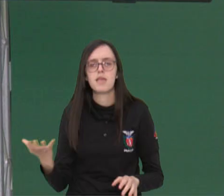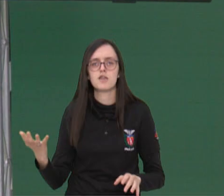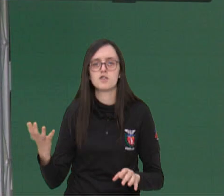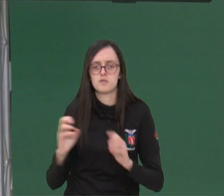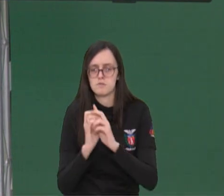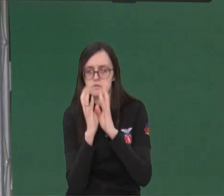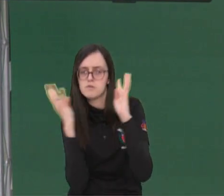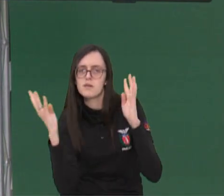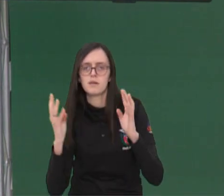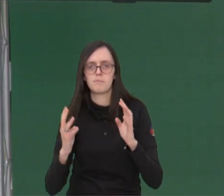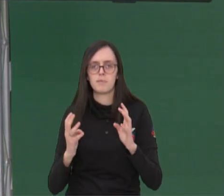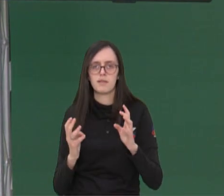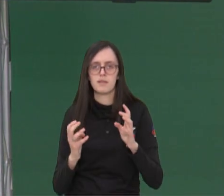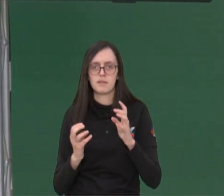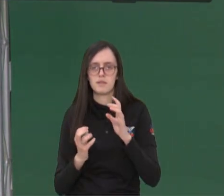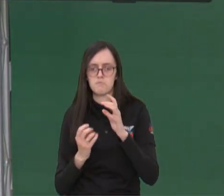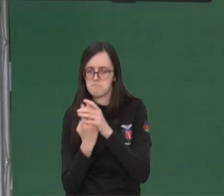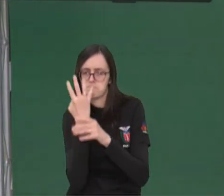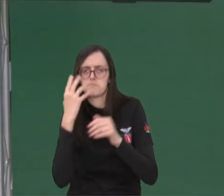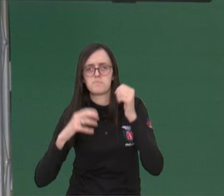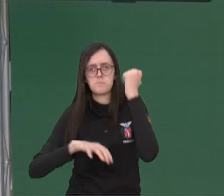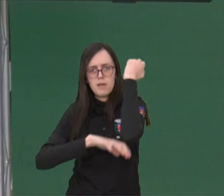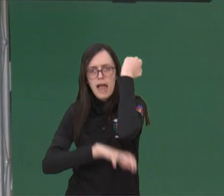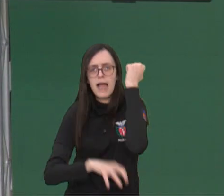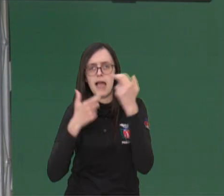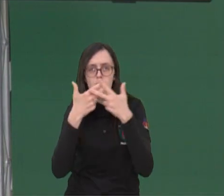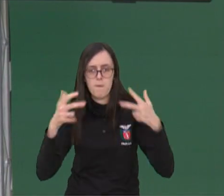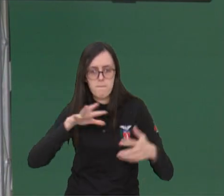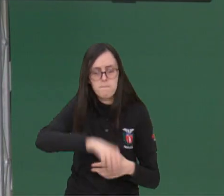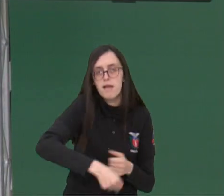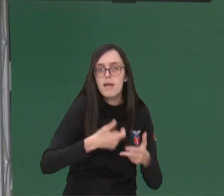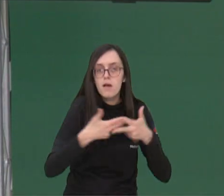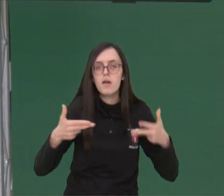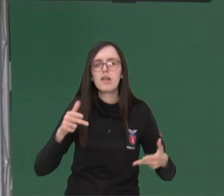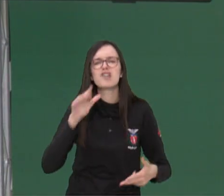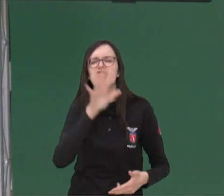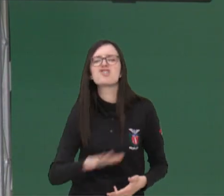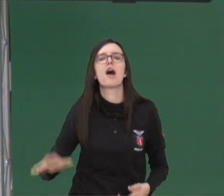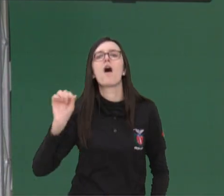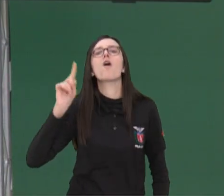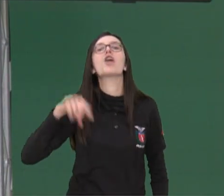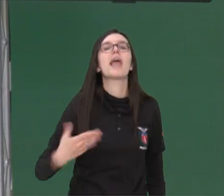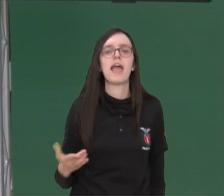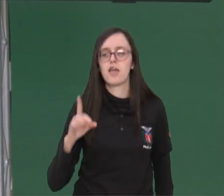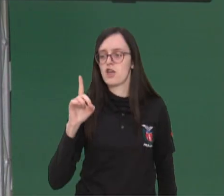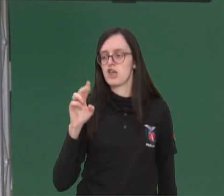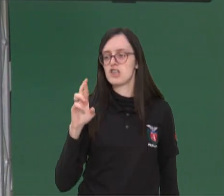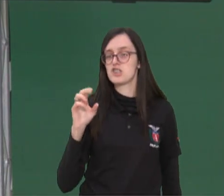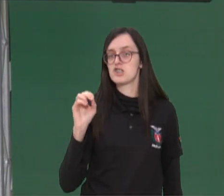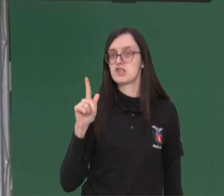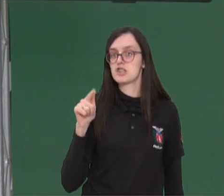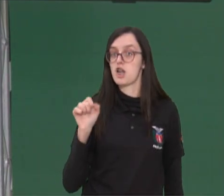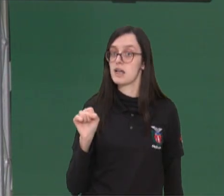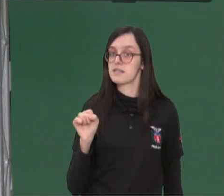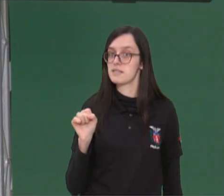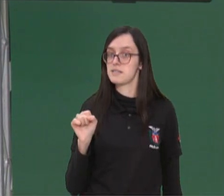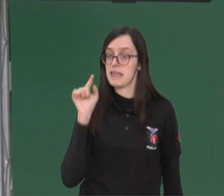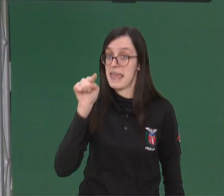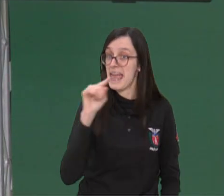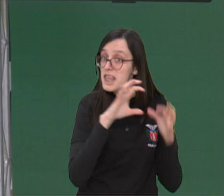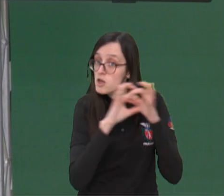plantas, ervas, essas raízes, eram chamadas genericamente de drogas do